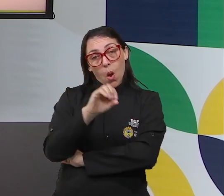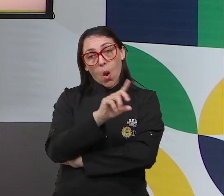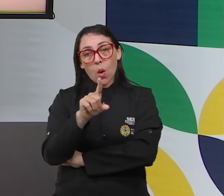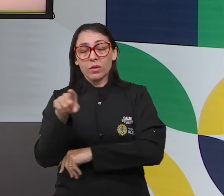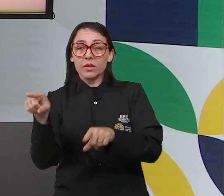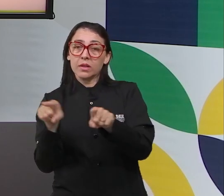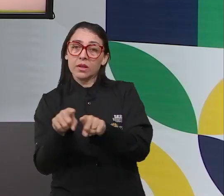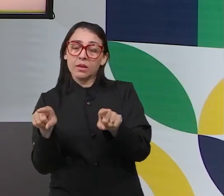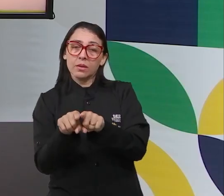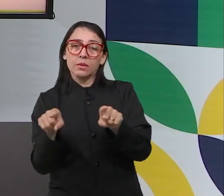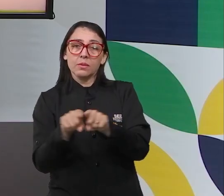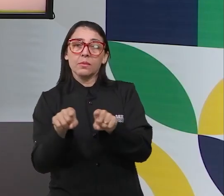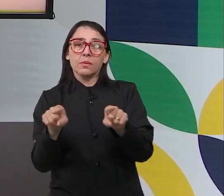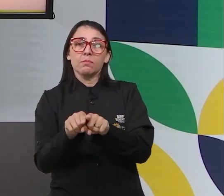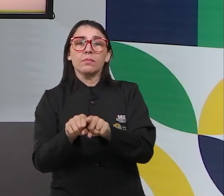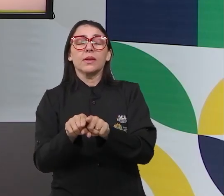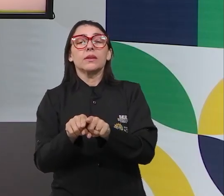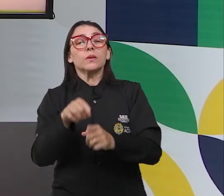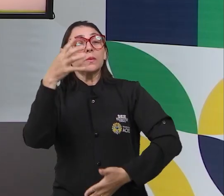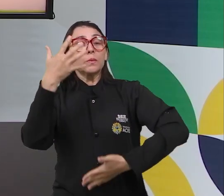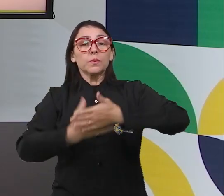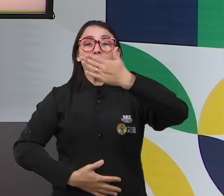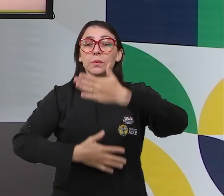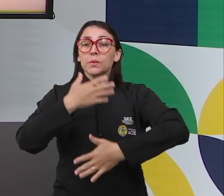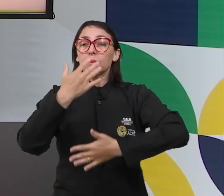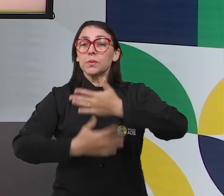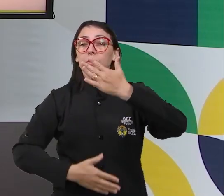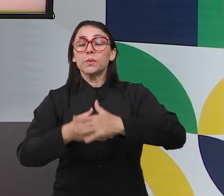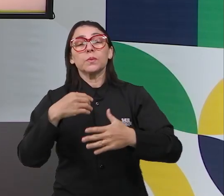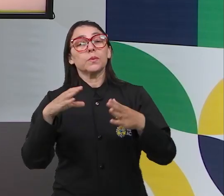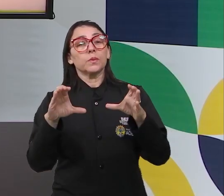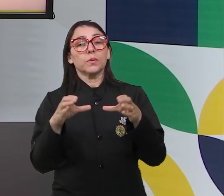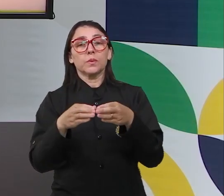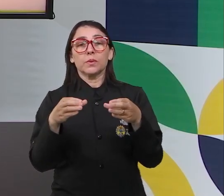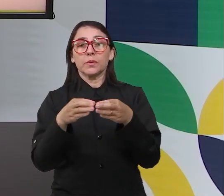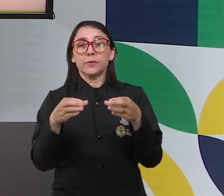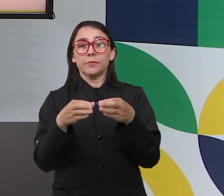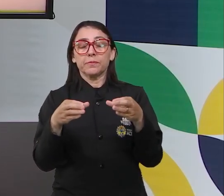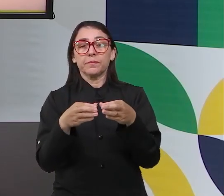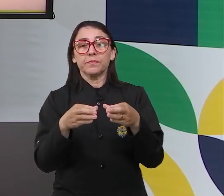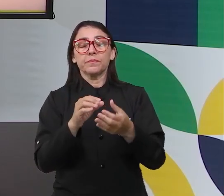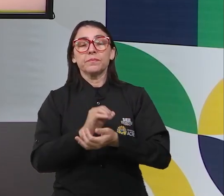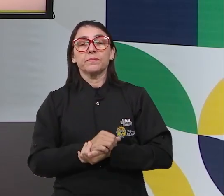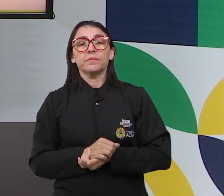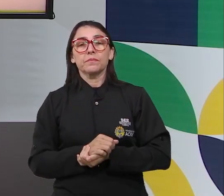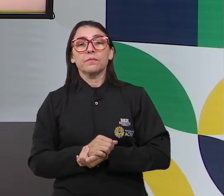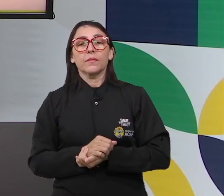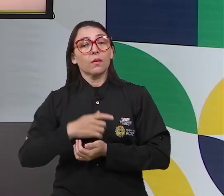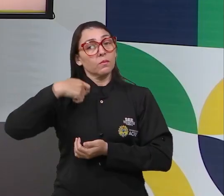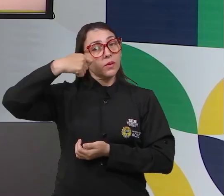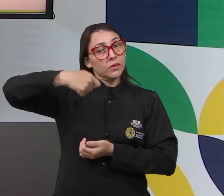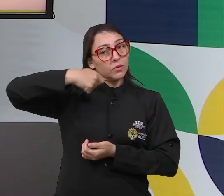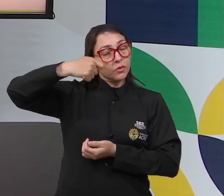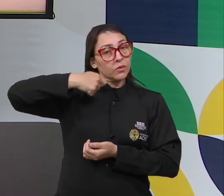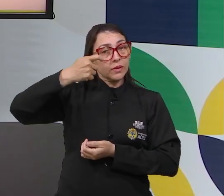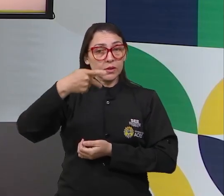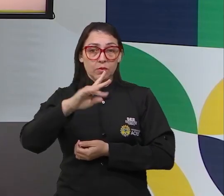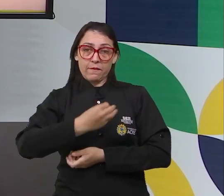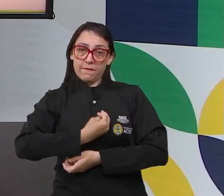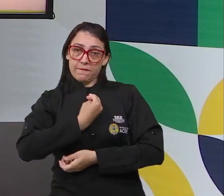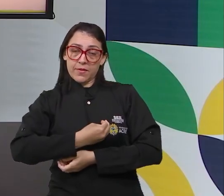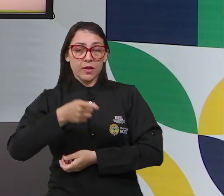você até, né, interveio nessa cena de alguma forma sendo um ator na sua